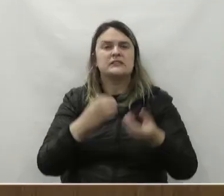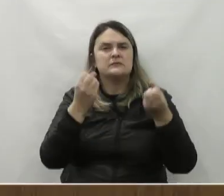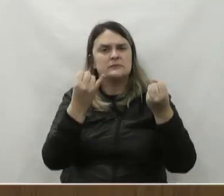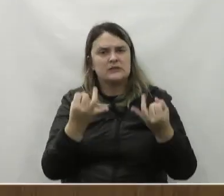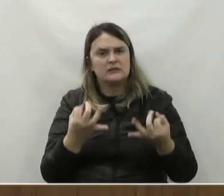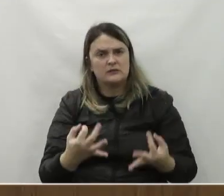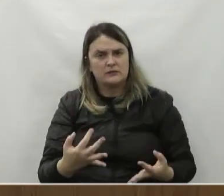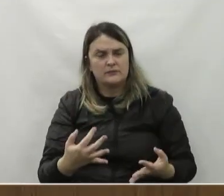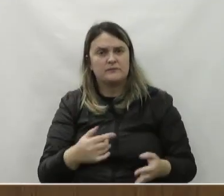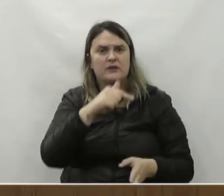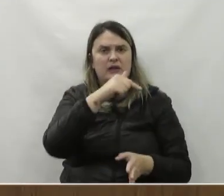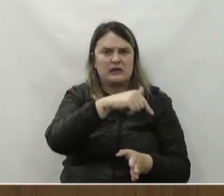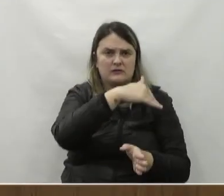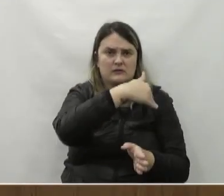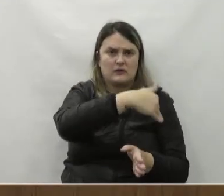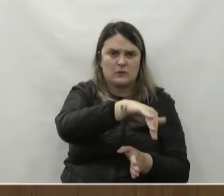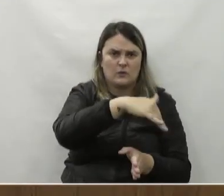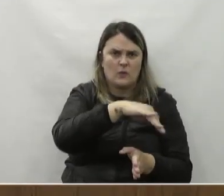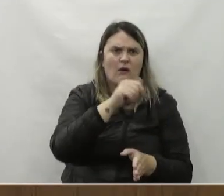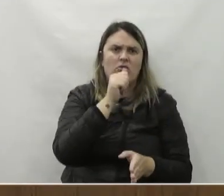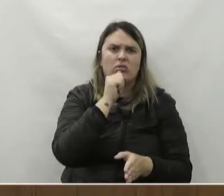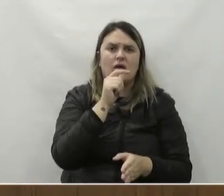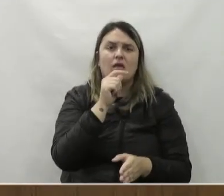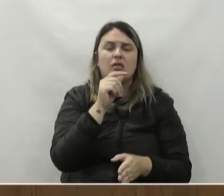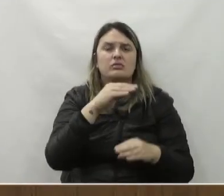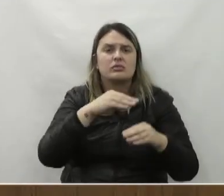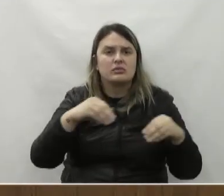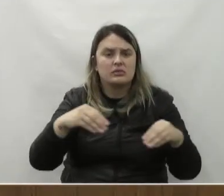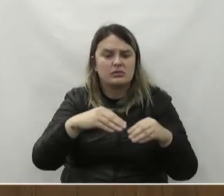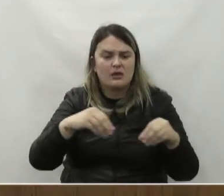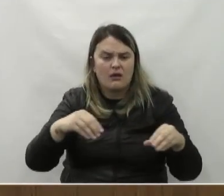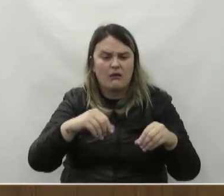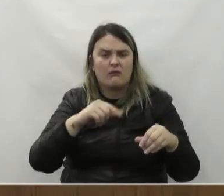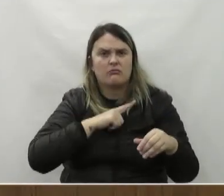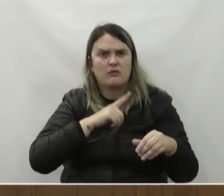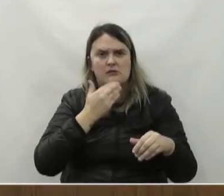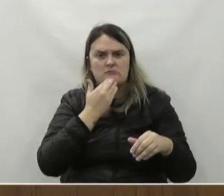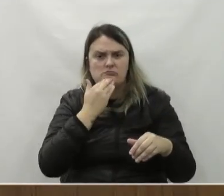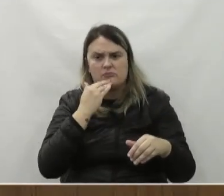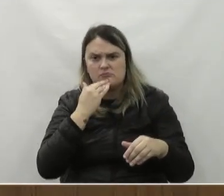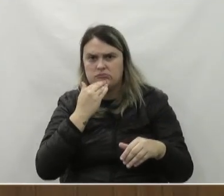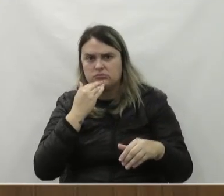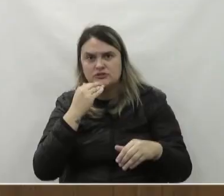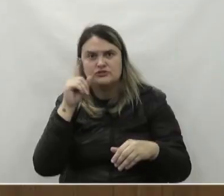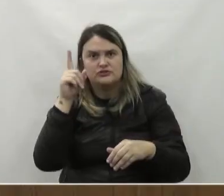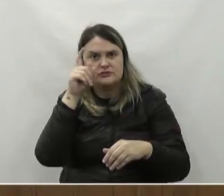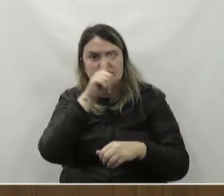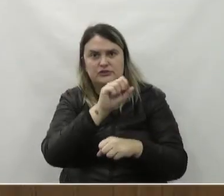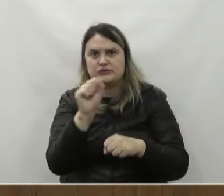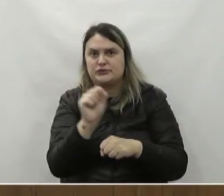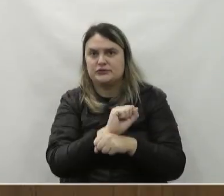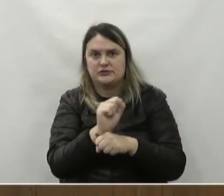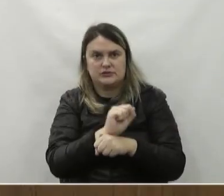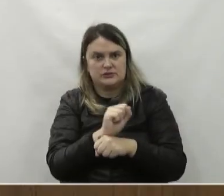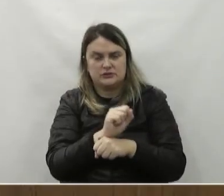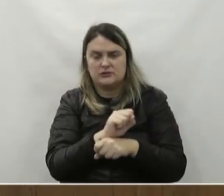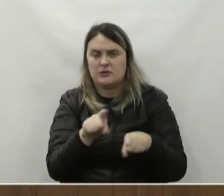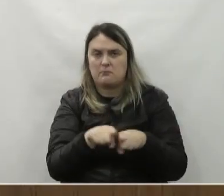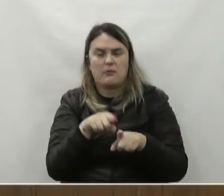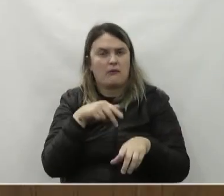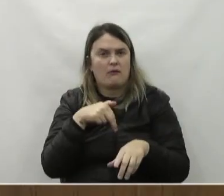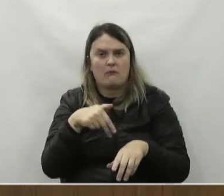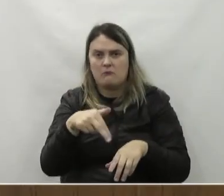Justificativa. A via é de chão batido e apresenta buracos de grande porte que dificultam a circulação de veículos e